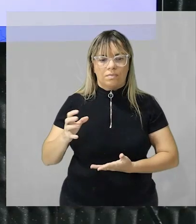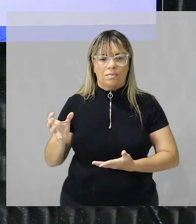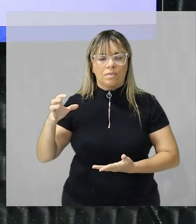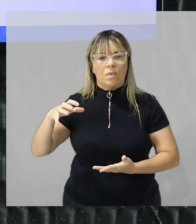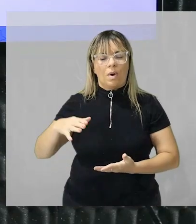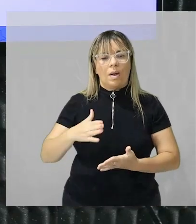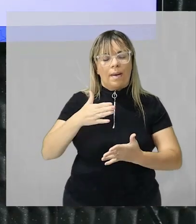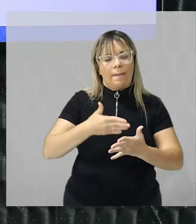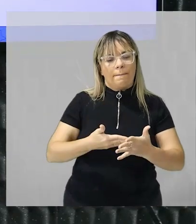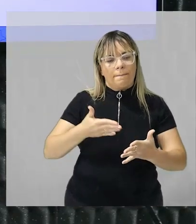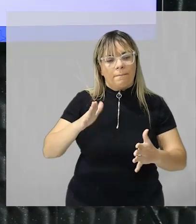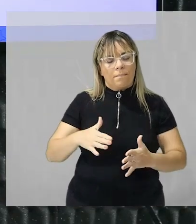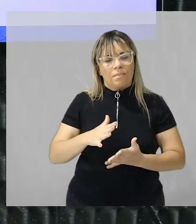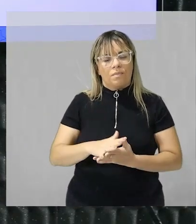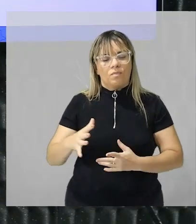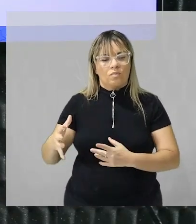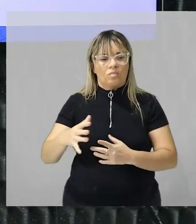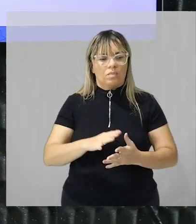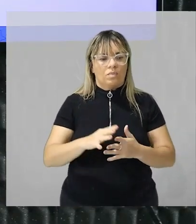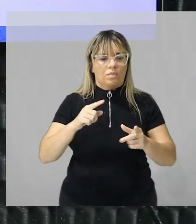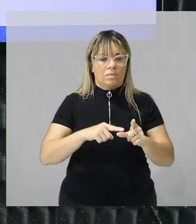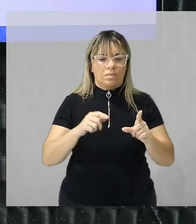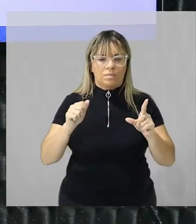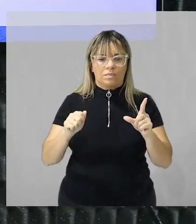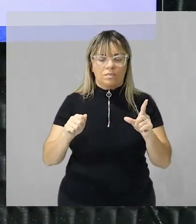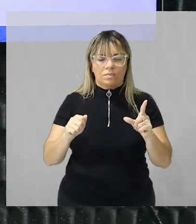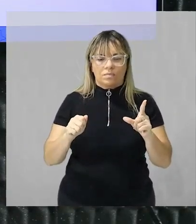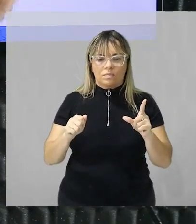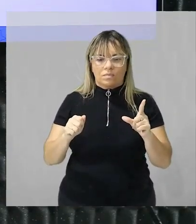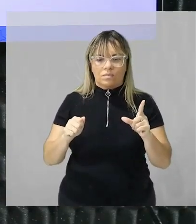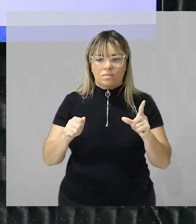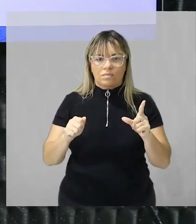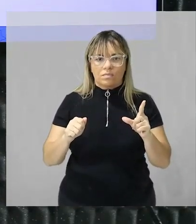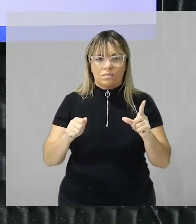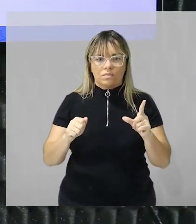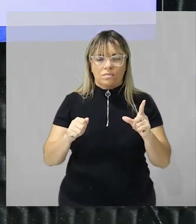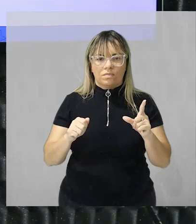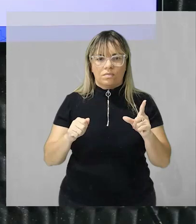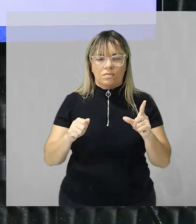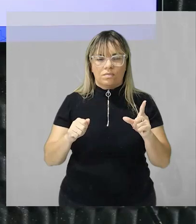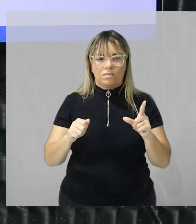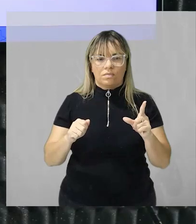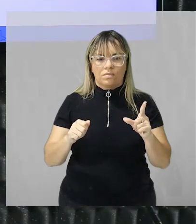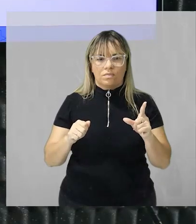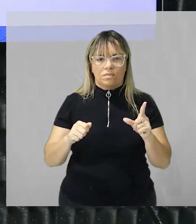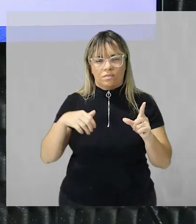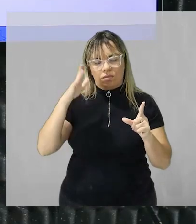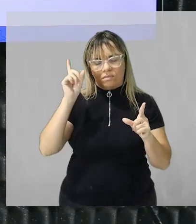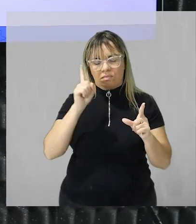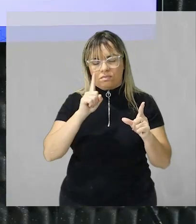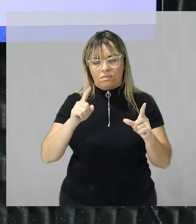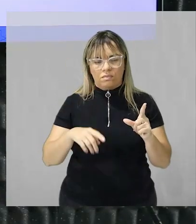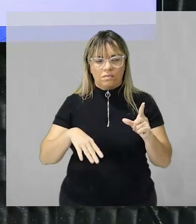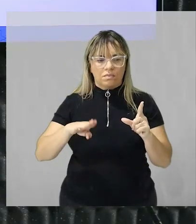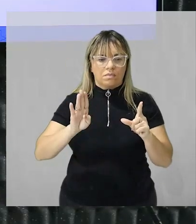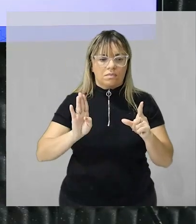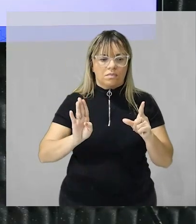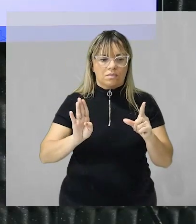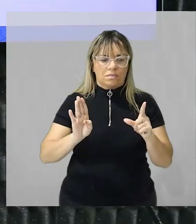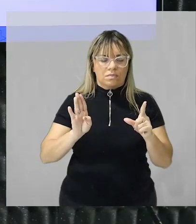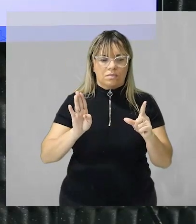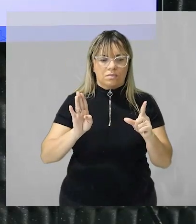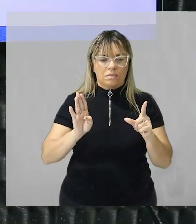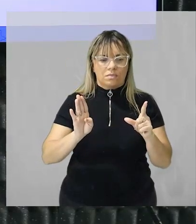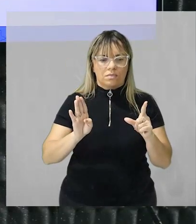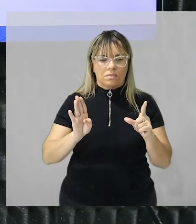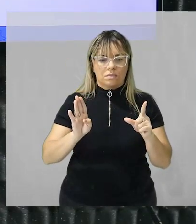quê? Elas traduzem o gene da insulina para o código genético da bactéria? Já sabemos que não, né?